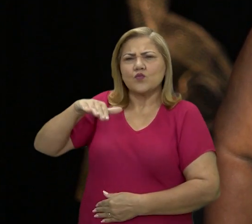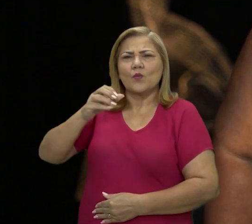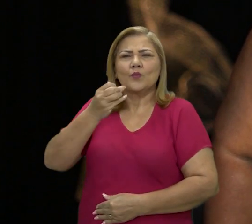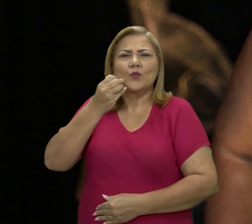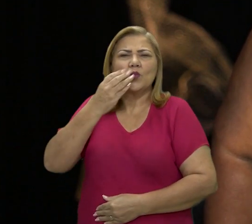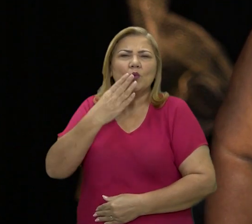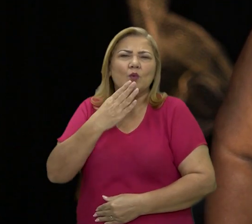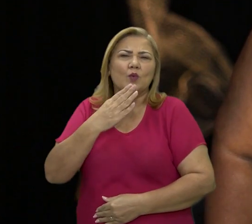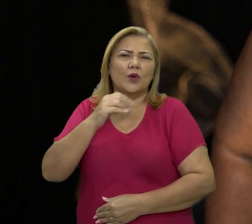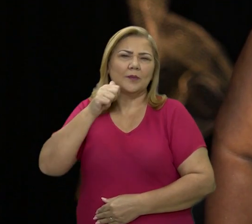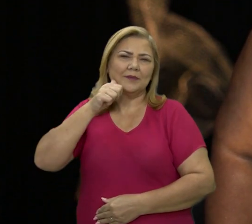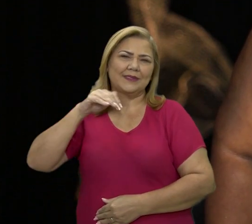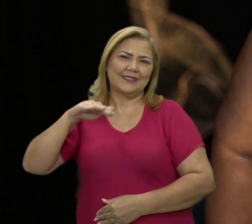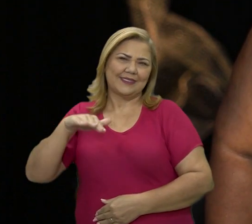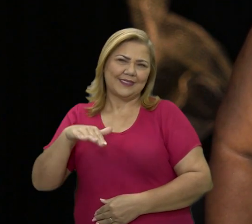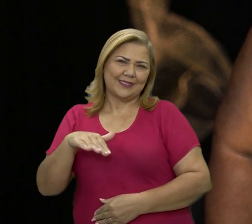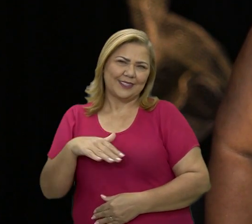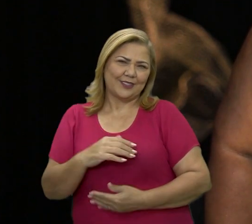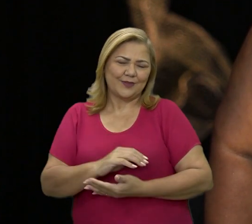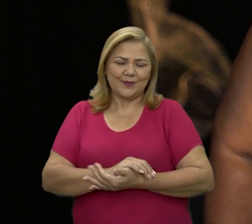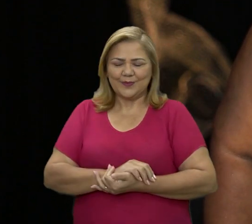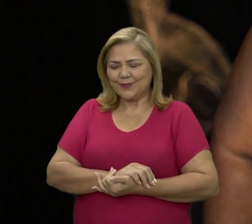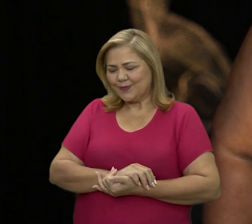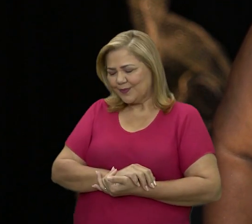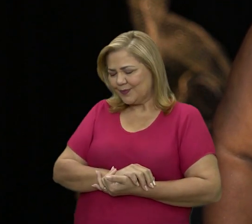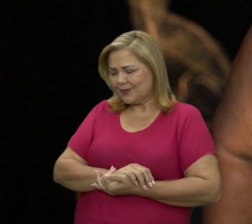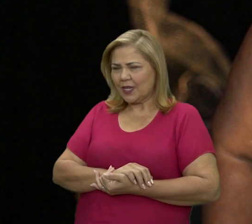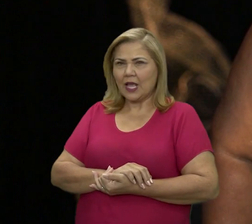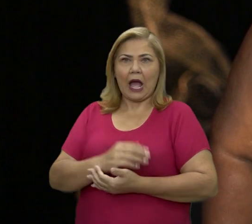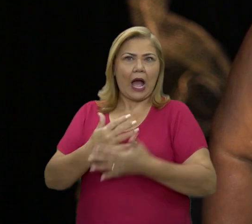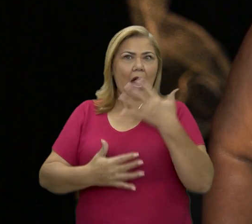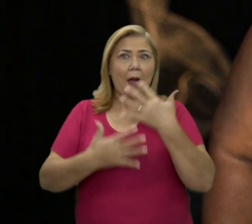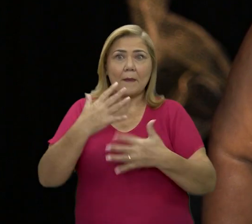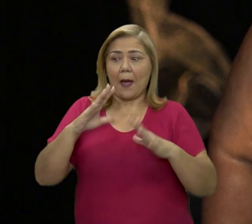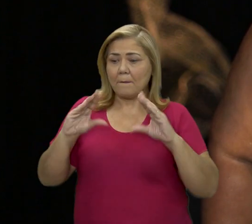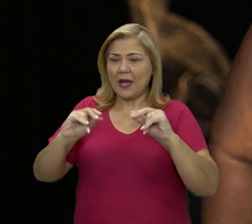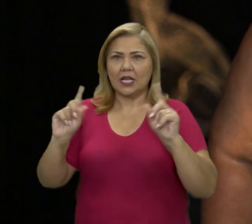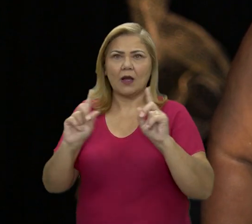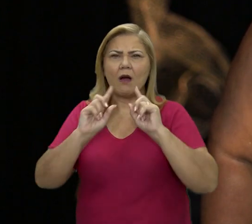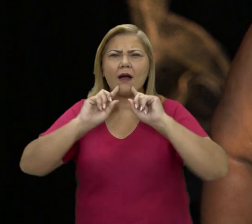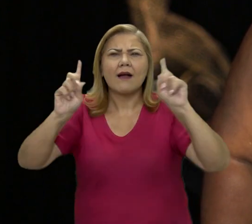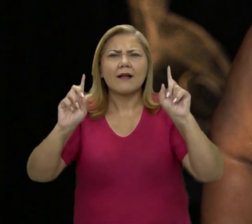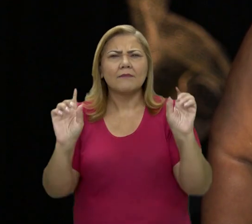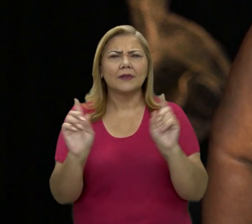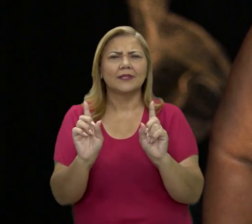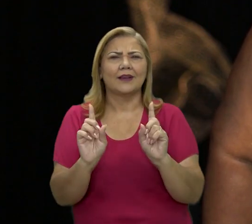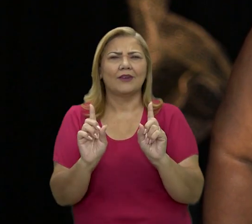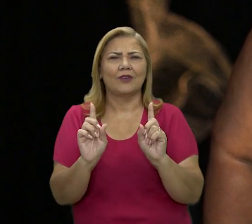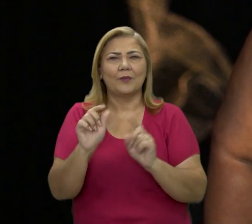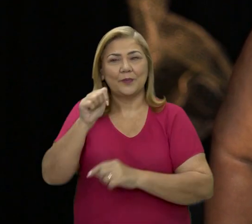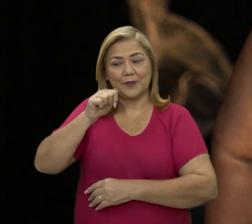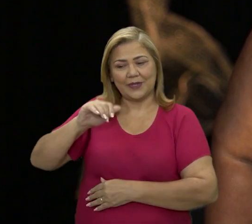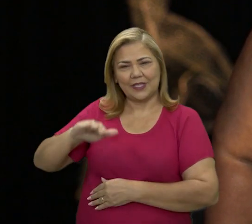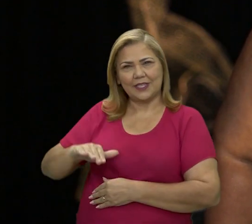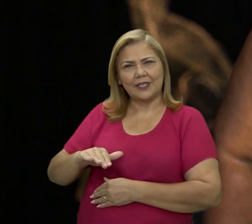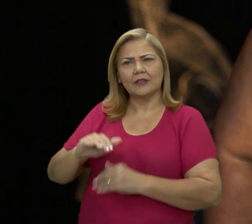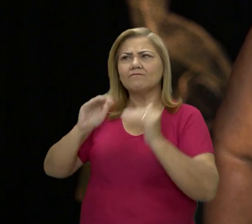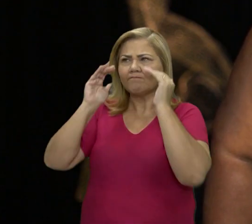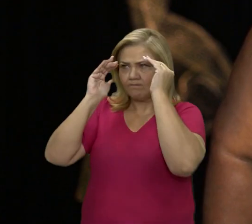criada para ser uma boa mocinha, que não interfere mais uma vez, que não reclama mais uma